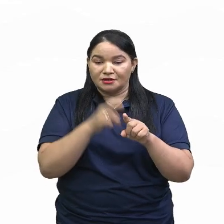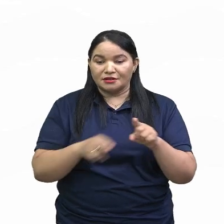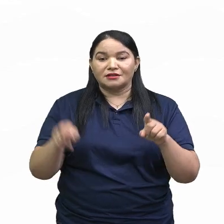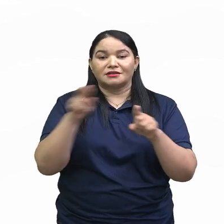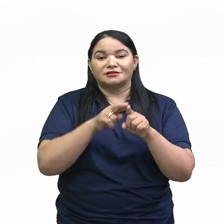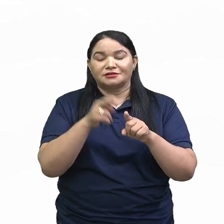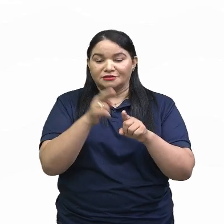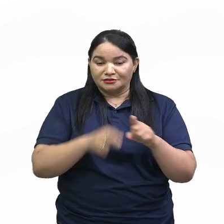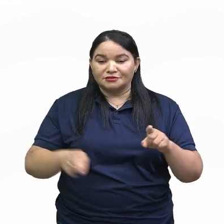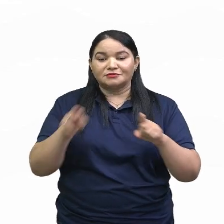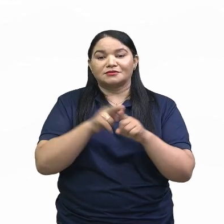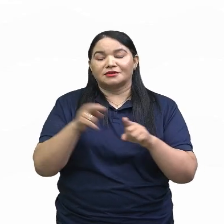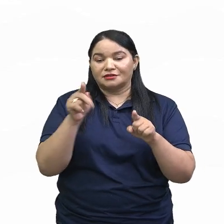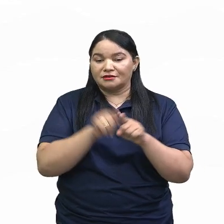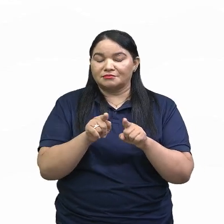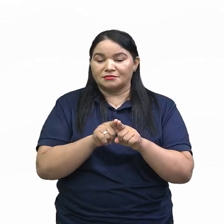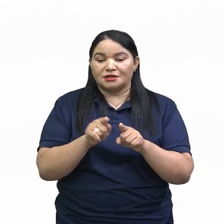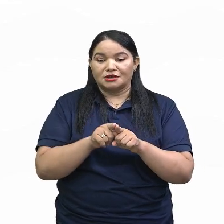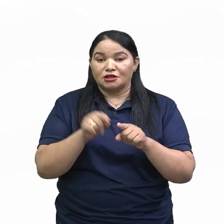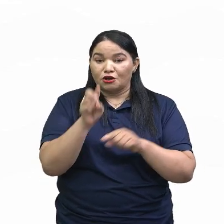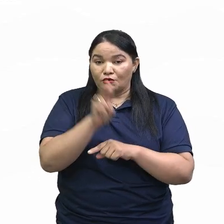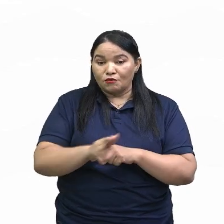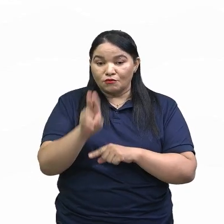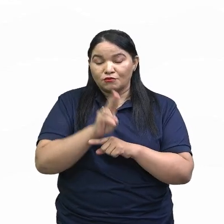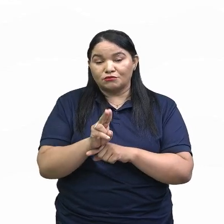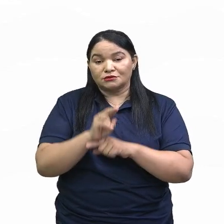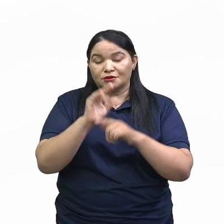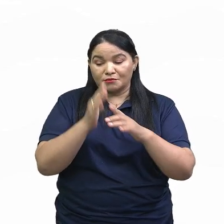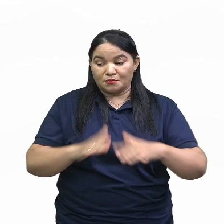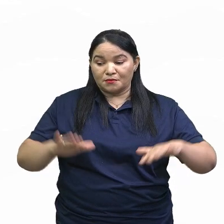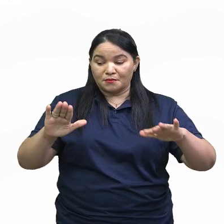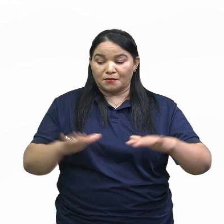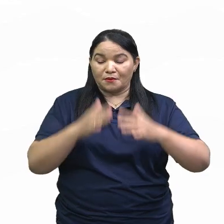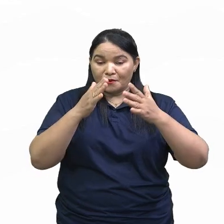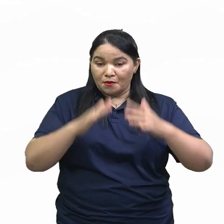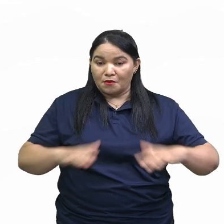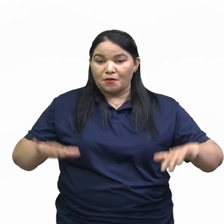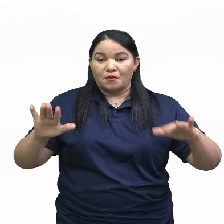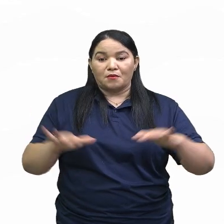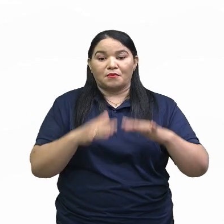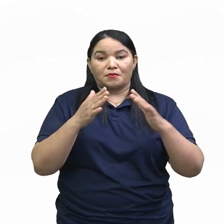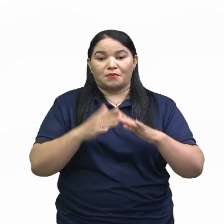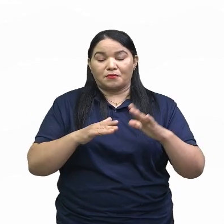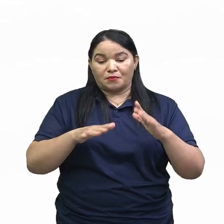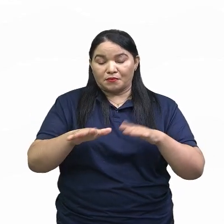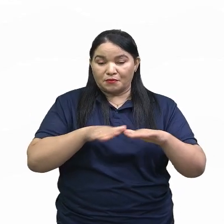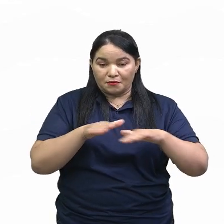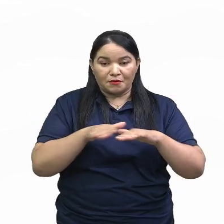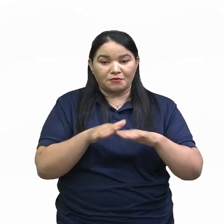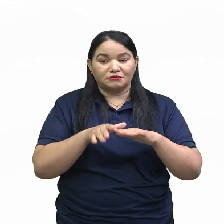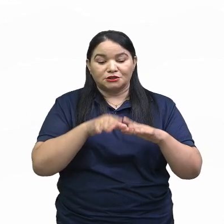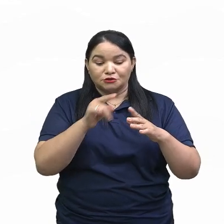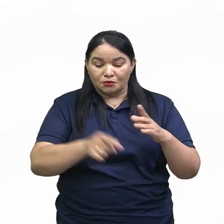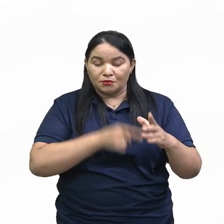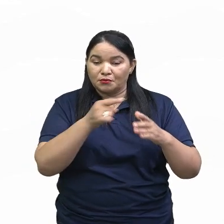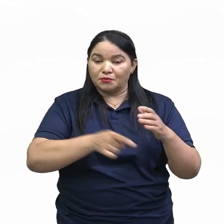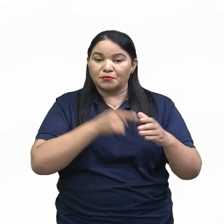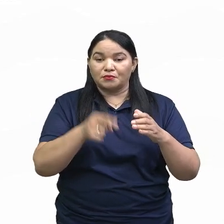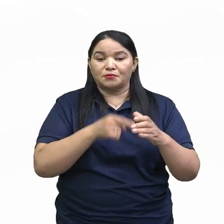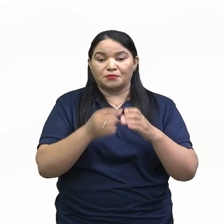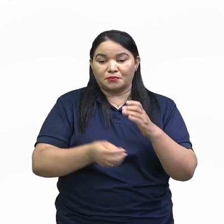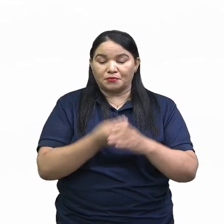que transforma a força das marés em eletricidade. Essa tecnologia aproveita o